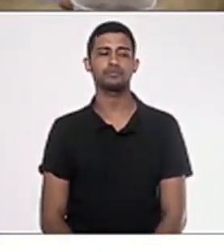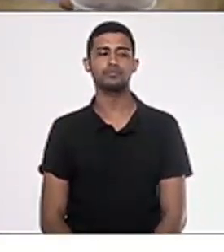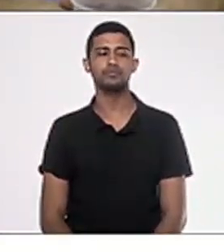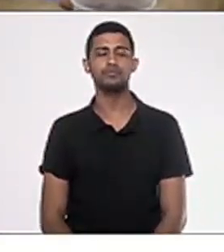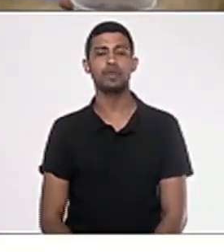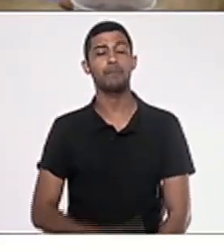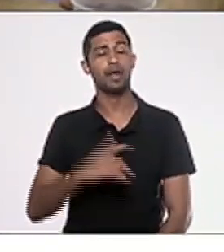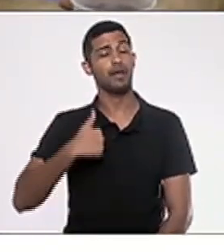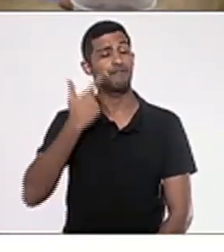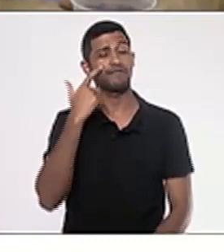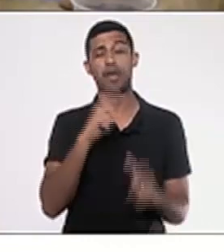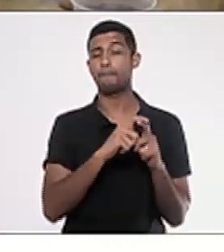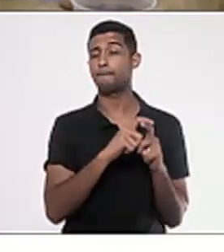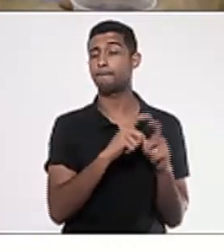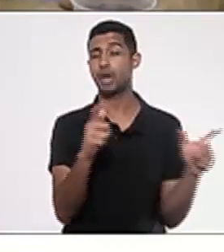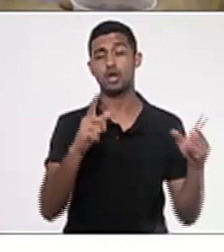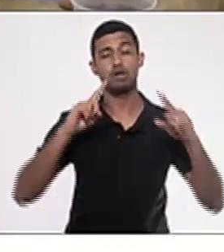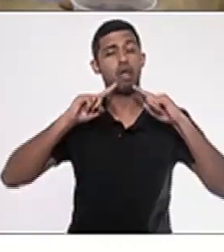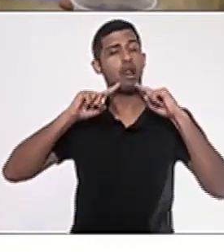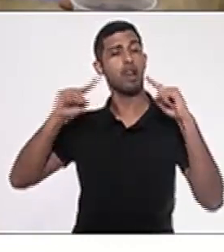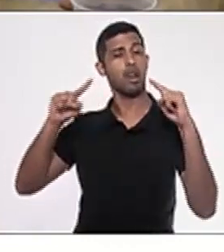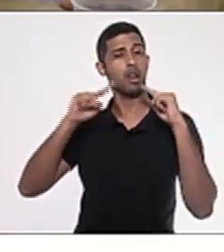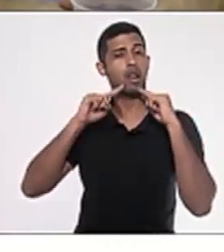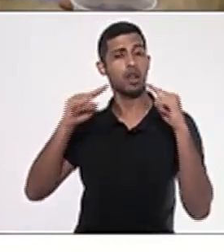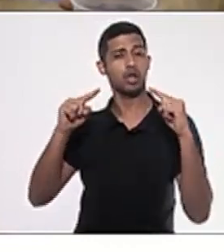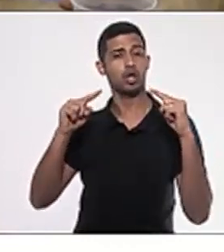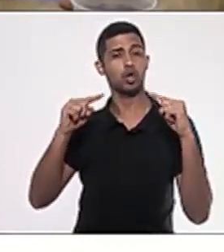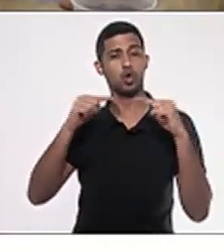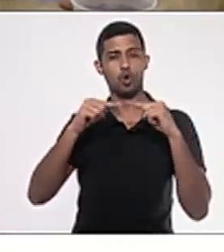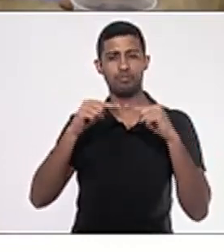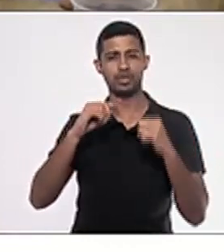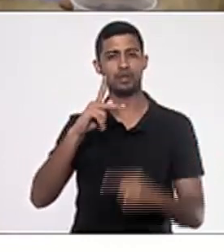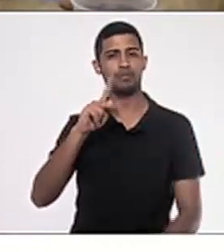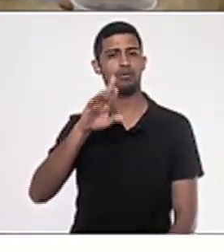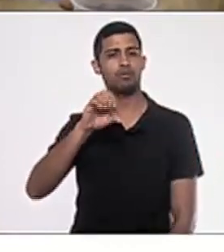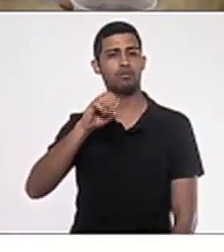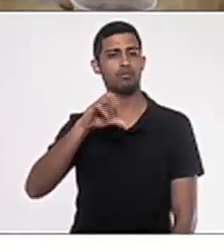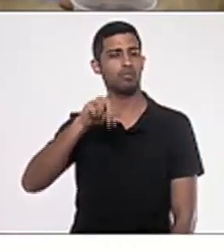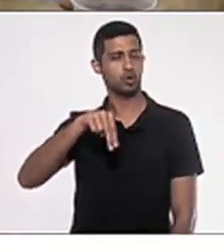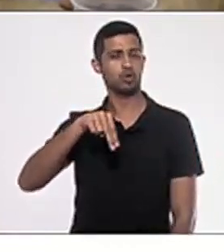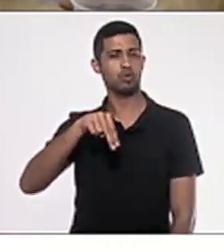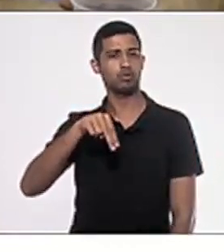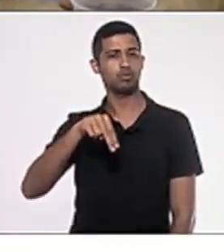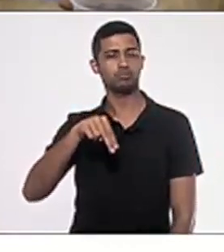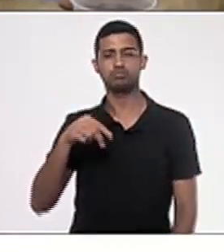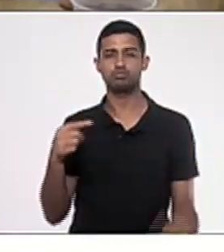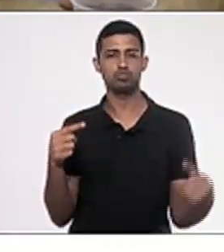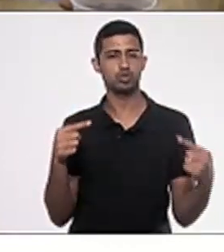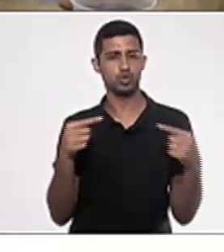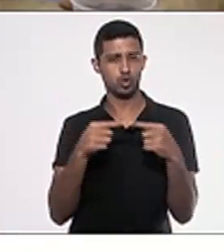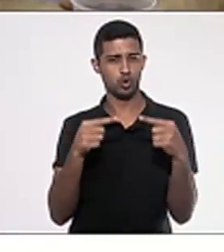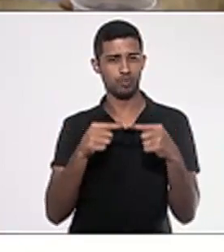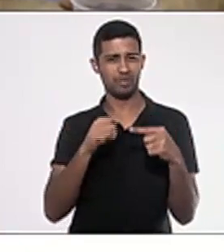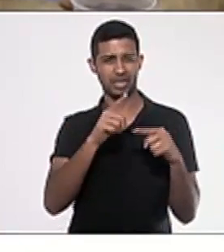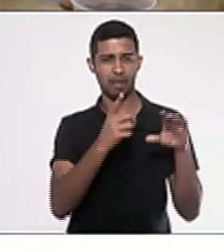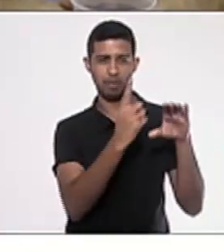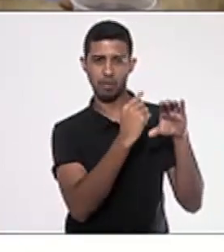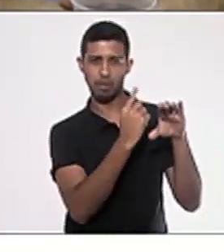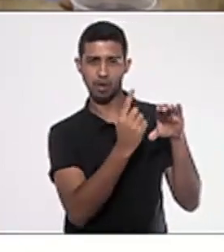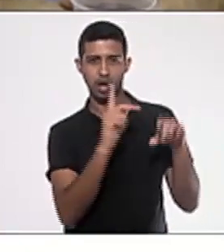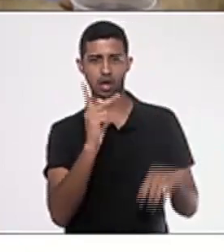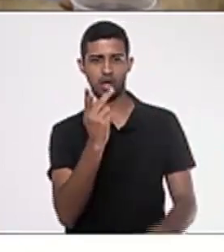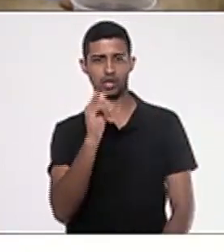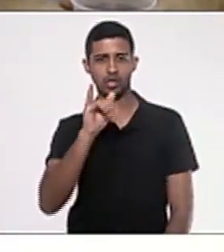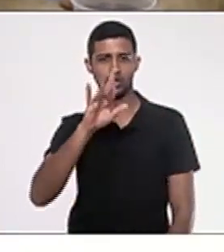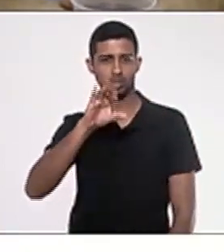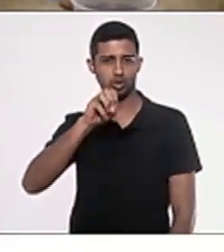maior número de reclamações que a gente tem dentro do PROCON já não vem da questão do hidrômetro propriamente